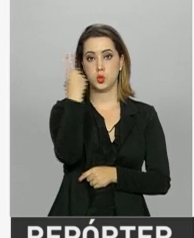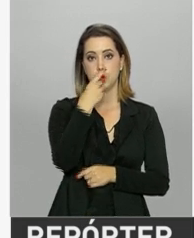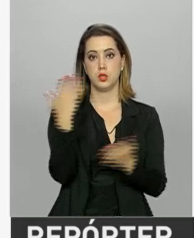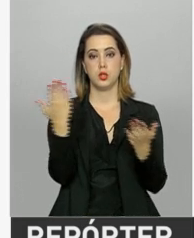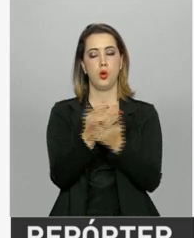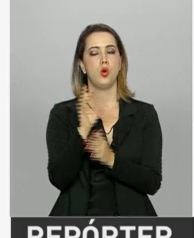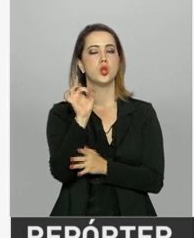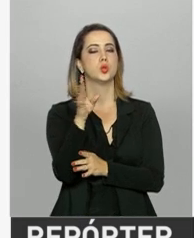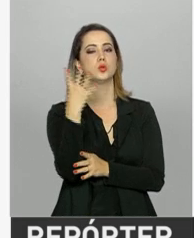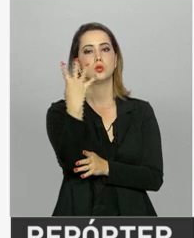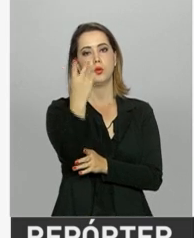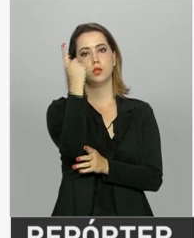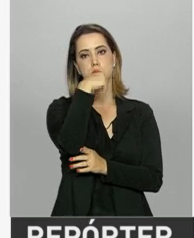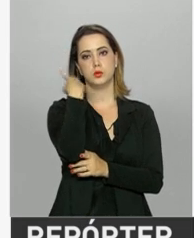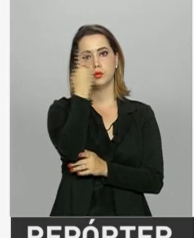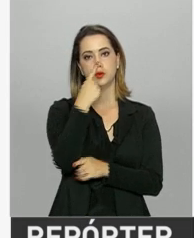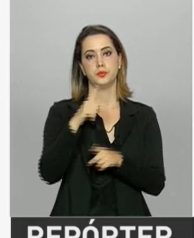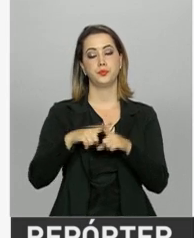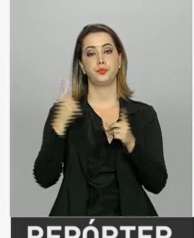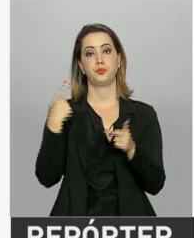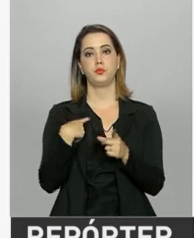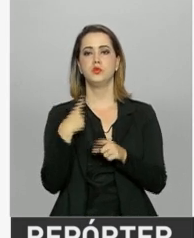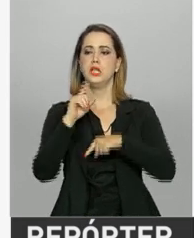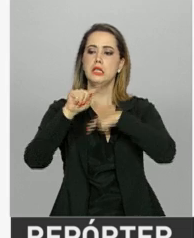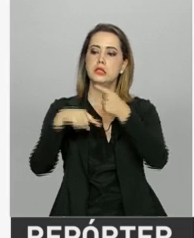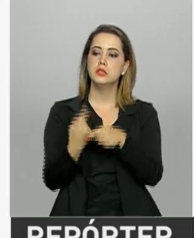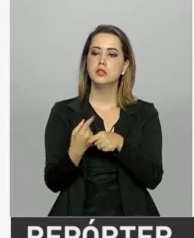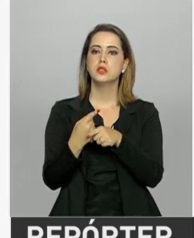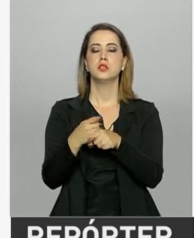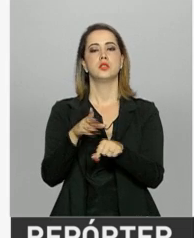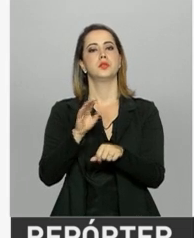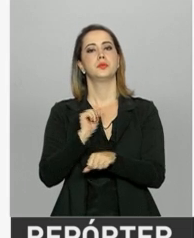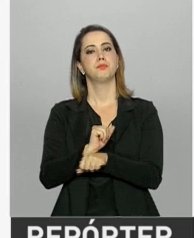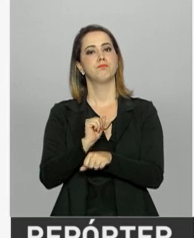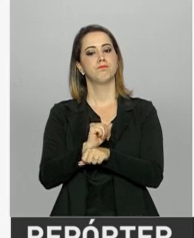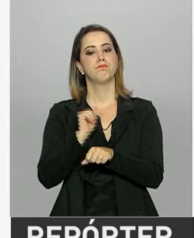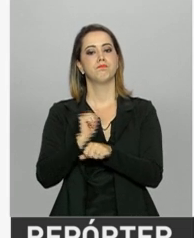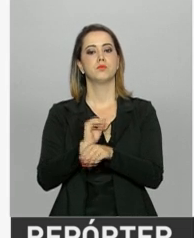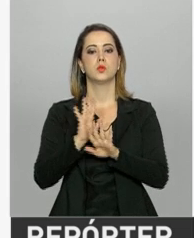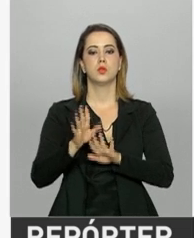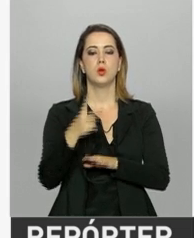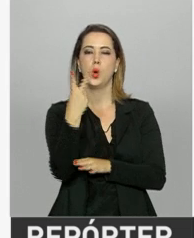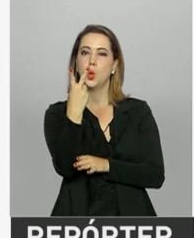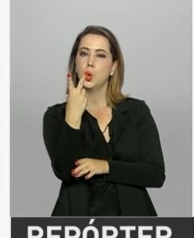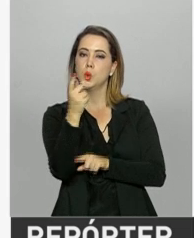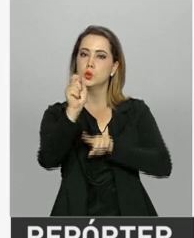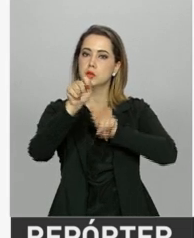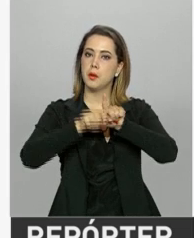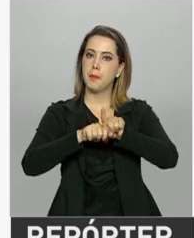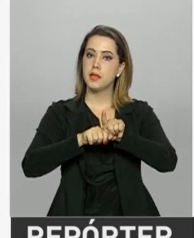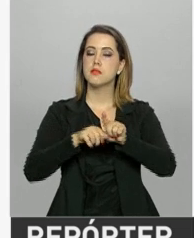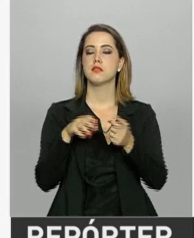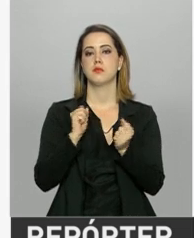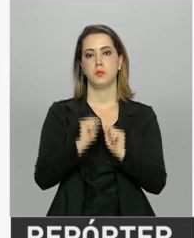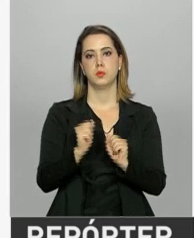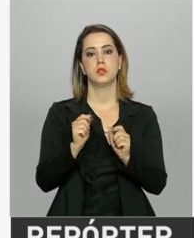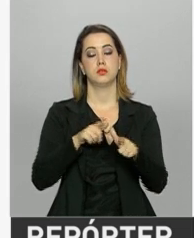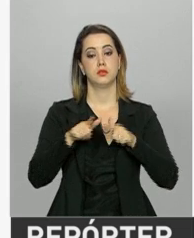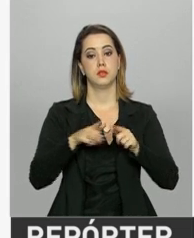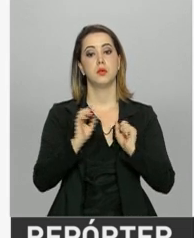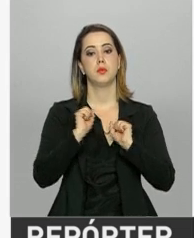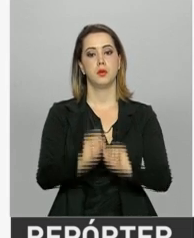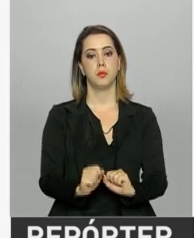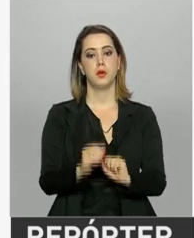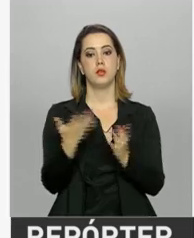em 4 horas. Já a recuperação pós-cirúrgica, que demora pelos métodos tradicionais cerca de 2 meses, também